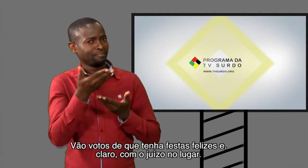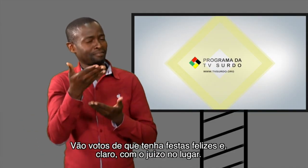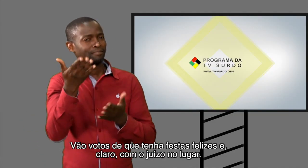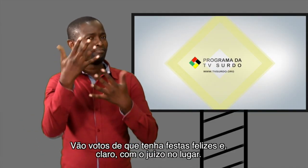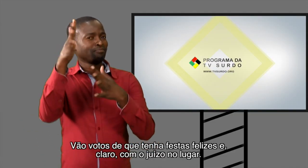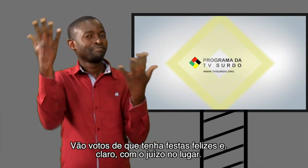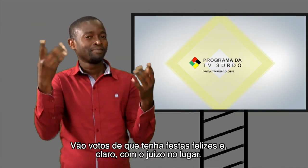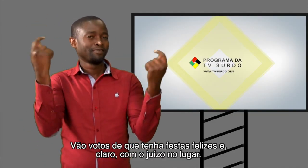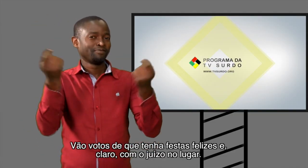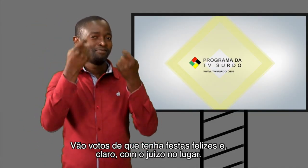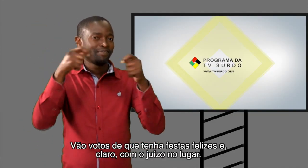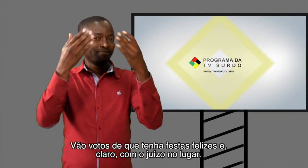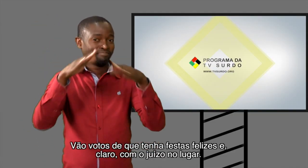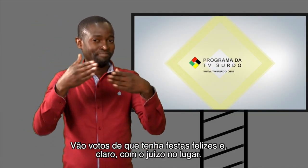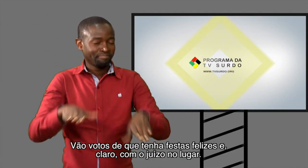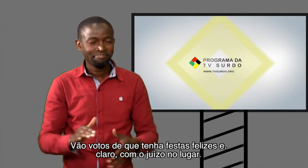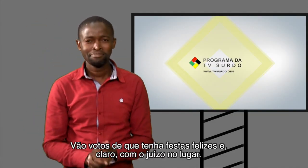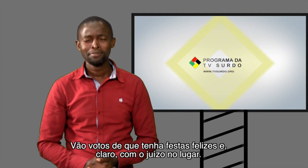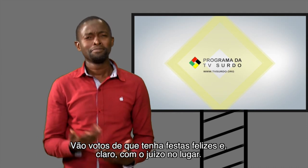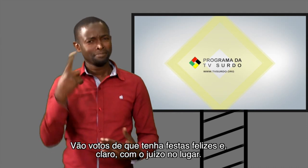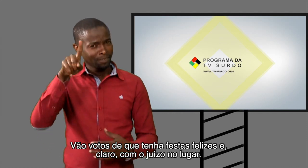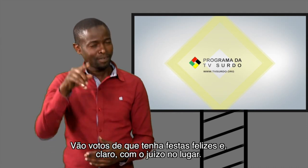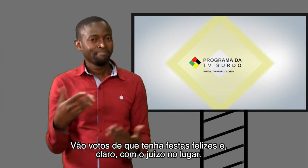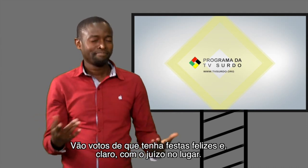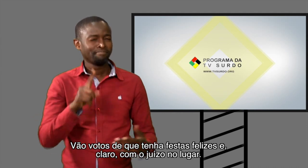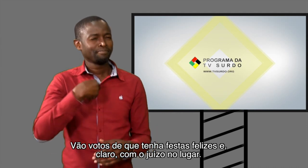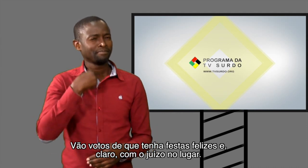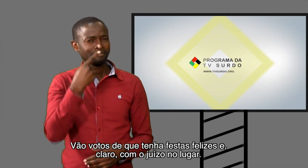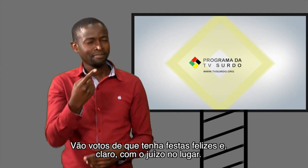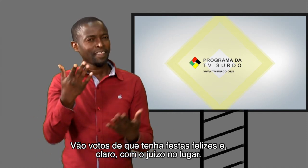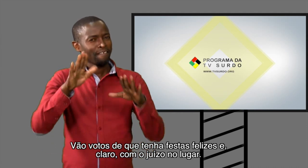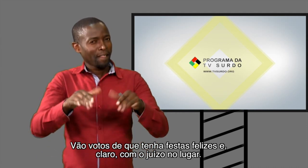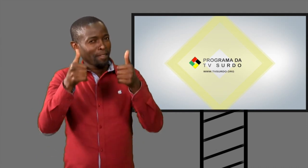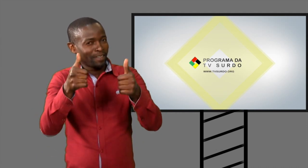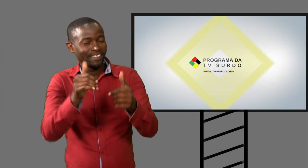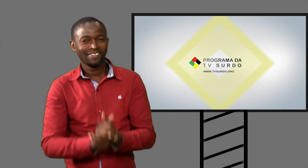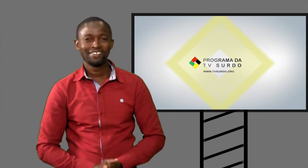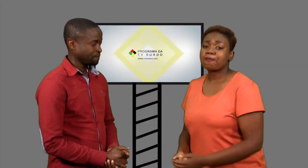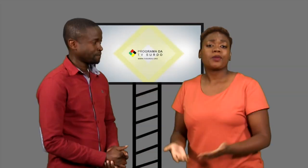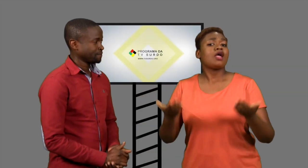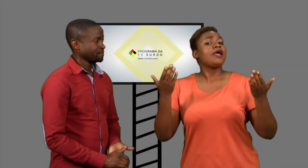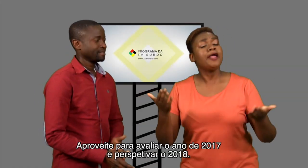Vão votos de que tenha festas felizes e, claro, com juízo no lugar.